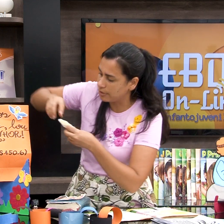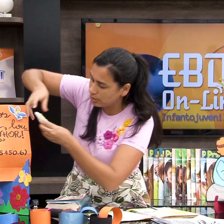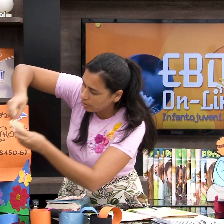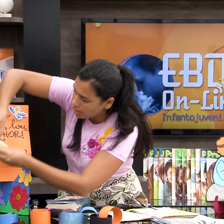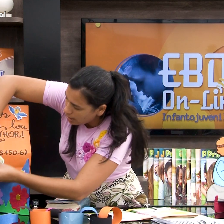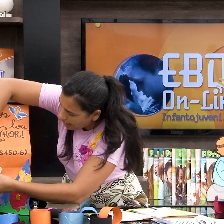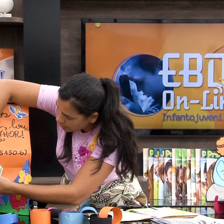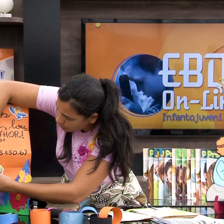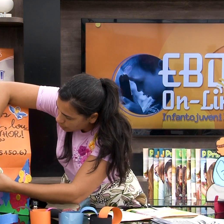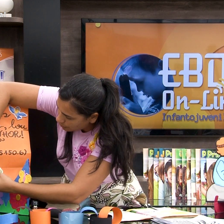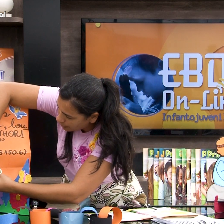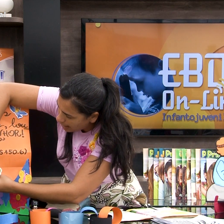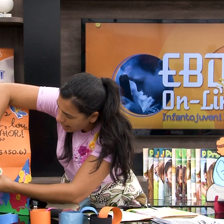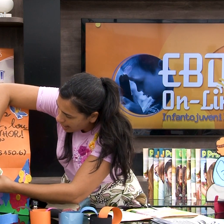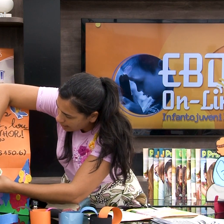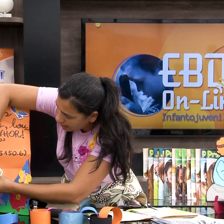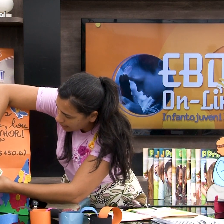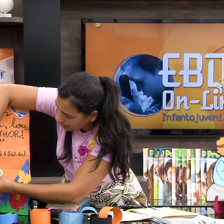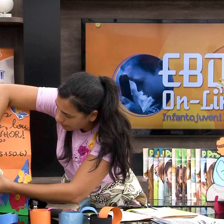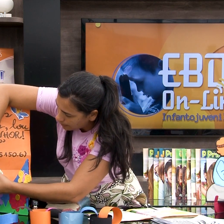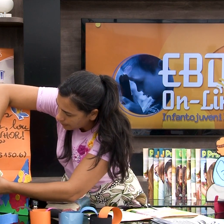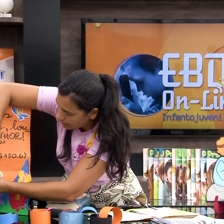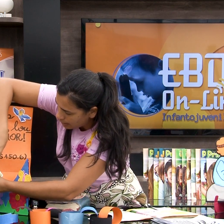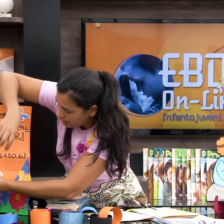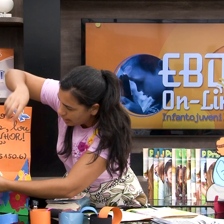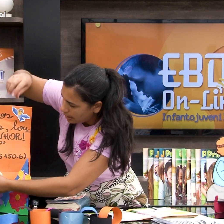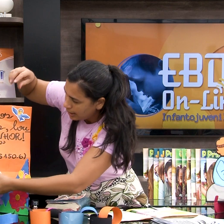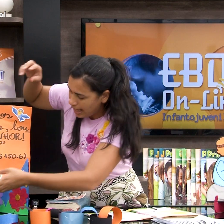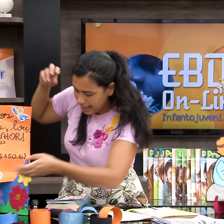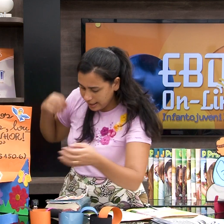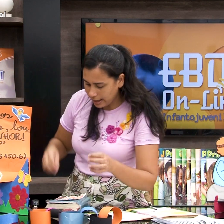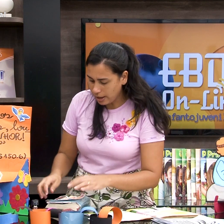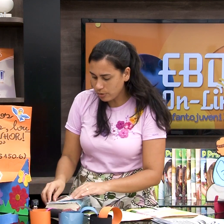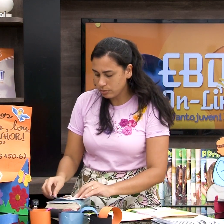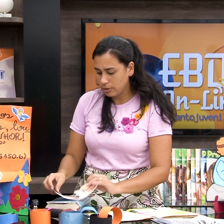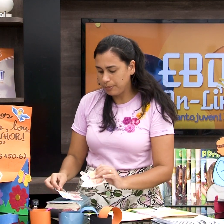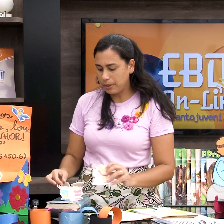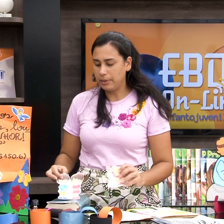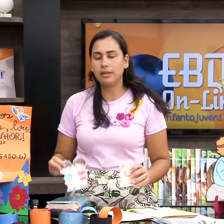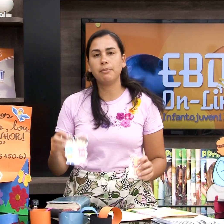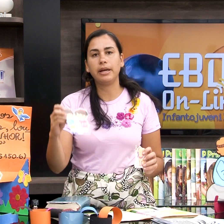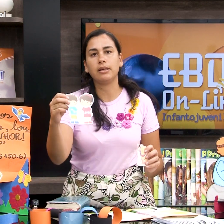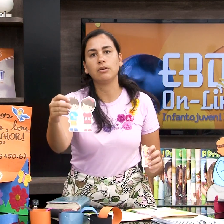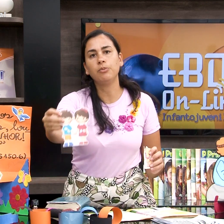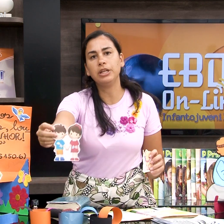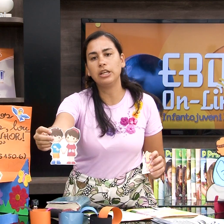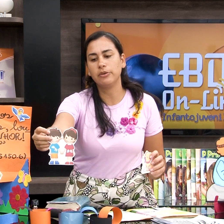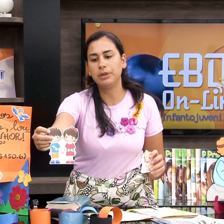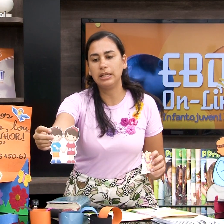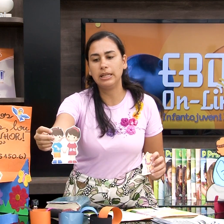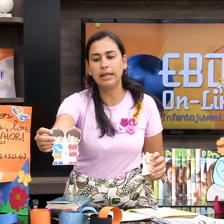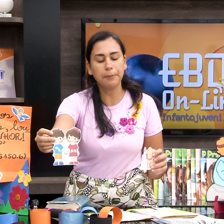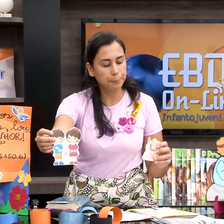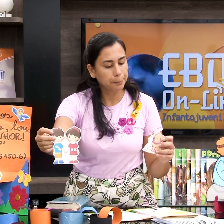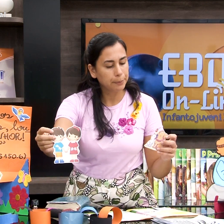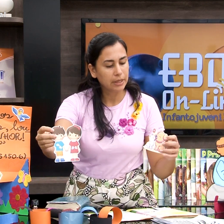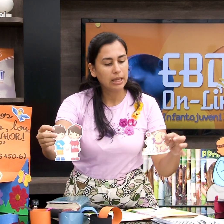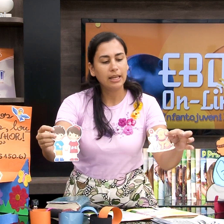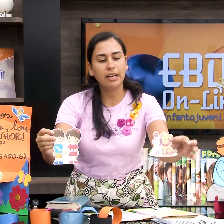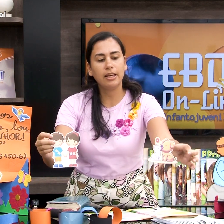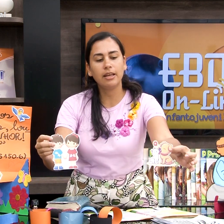face. Vendo? As flores vão ficar aqui. E aí eu imprimi também um menininho, uma